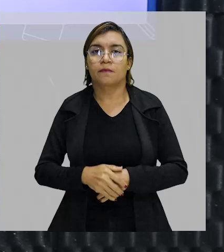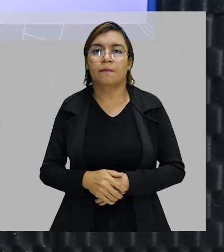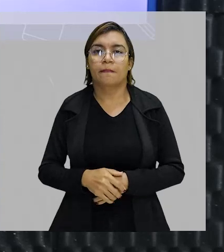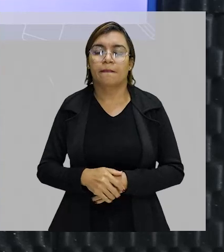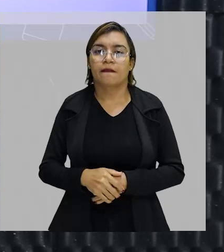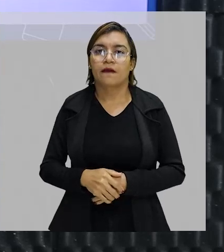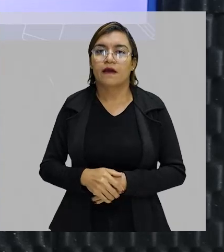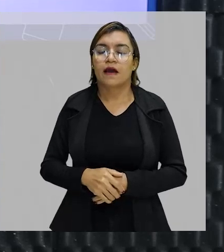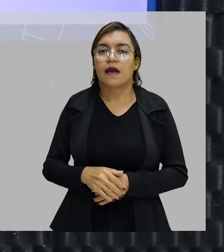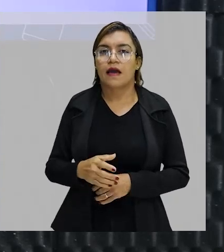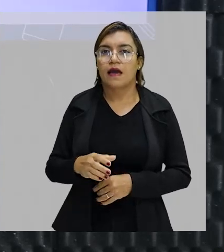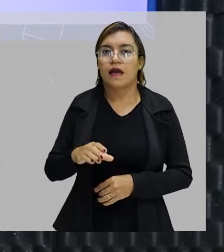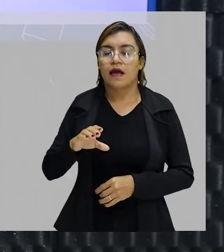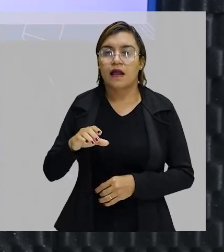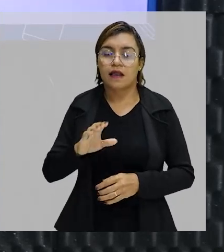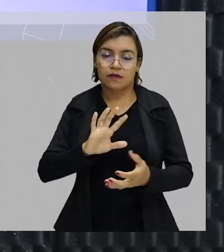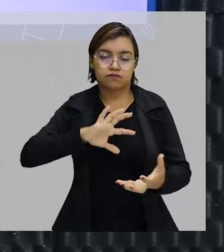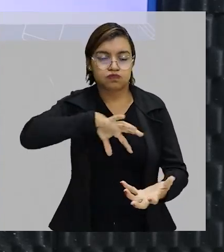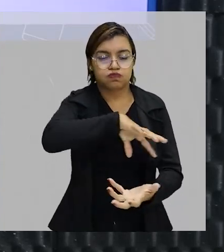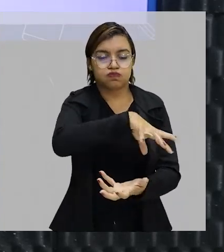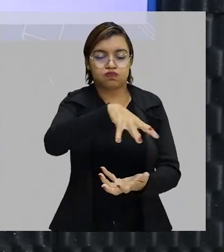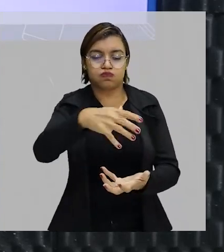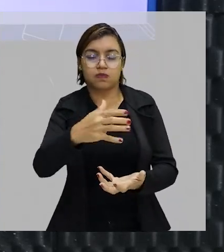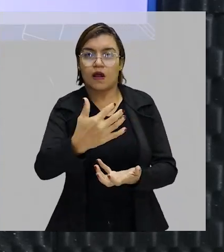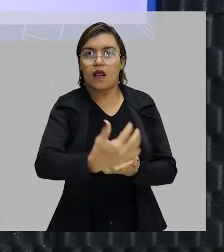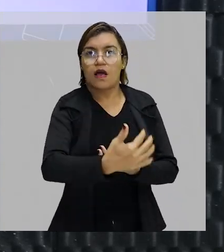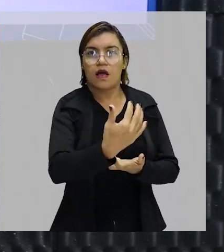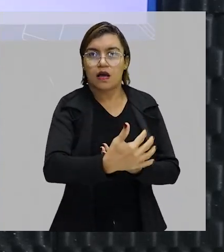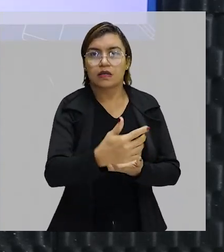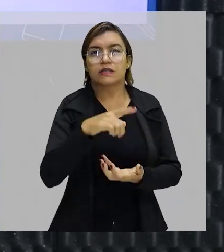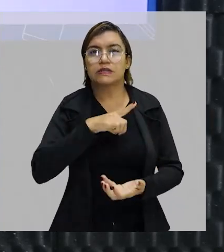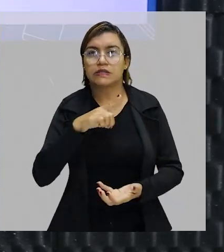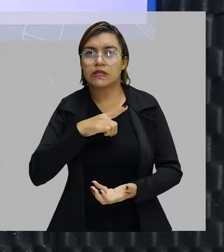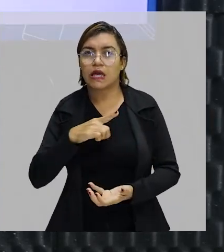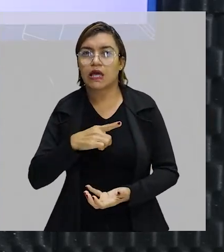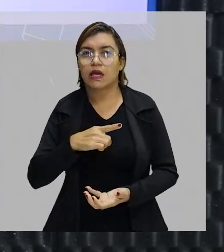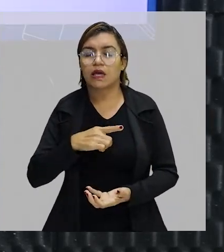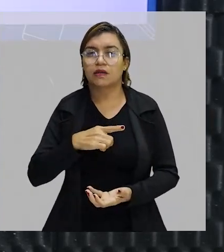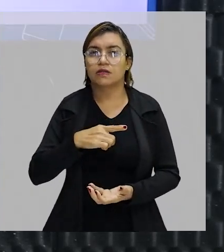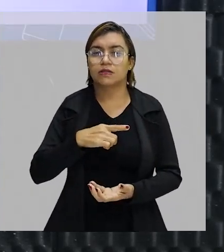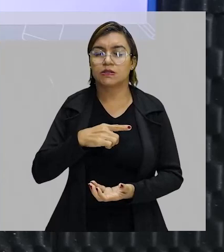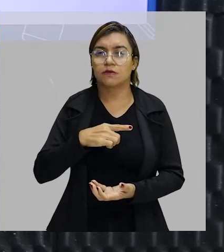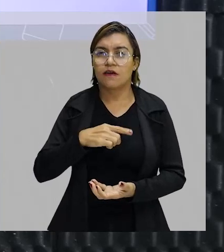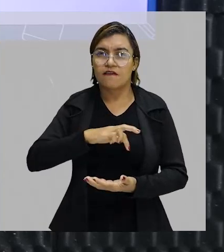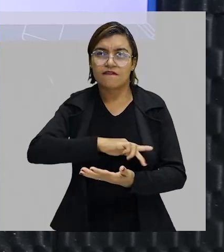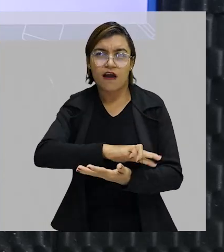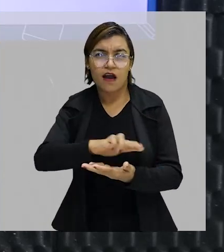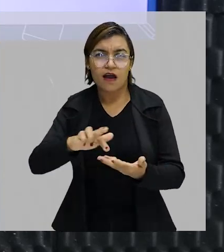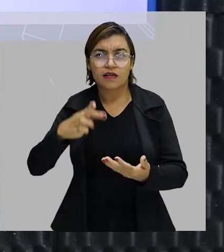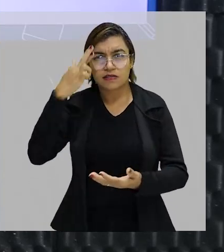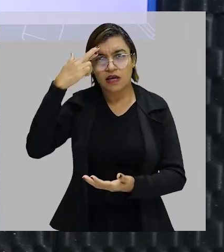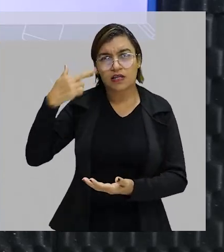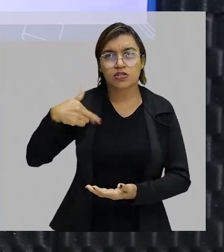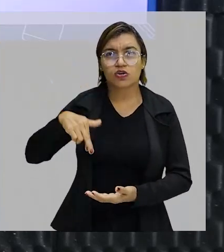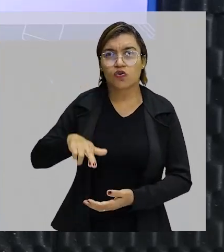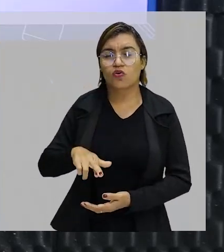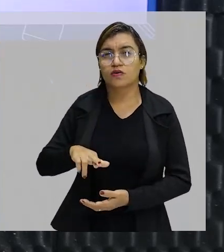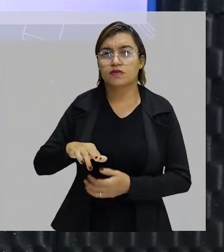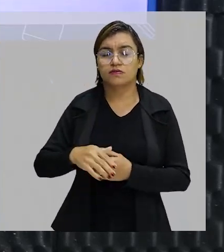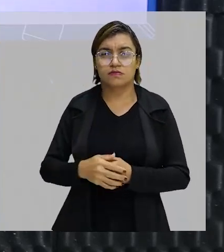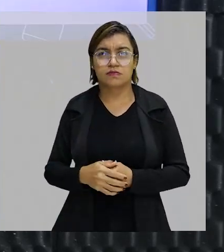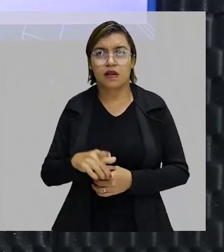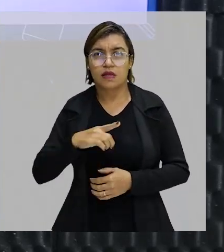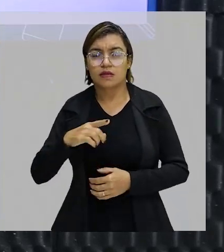Oriente Médio, a região ali, né, onde tem o islamismo, o judaísmo, o cristianismo, tudo meio junto, a gente sabe que